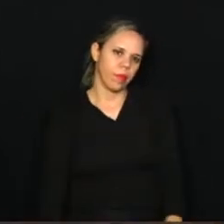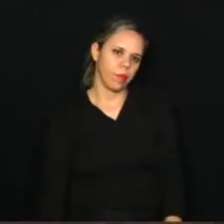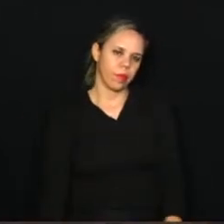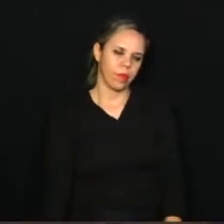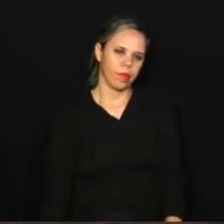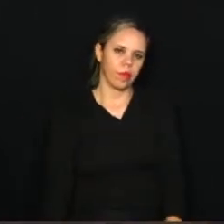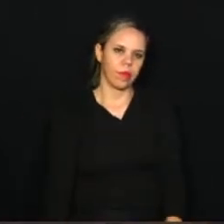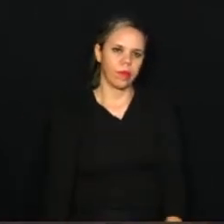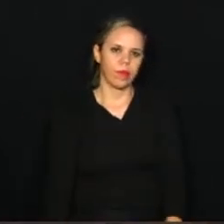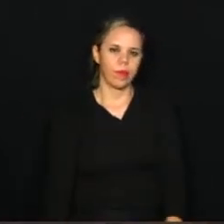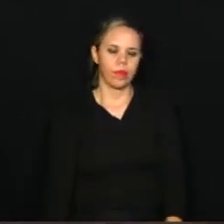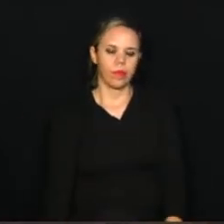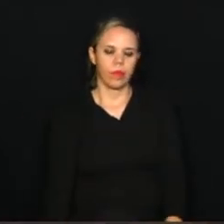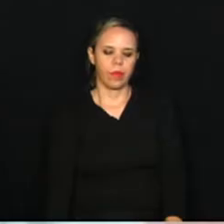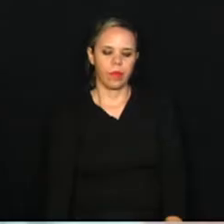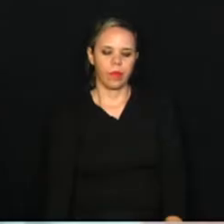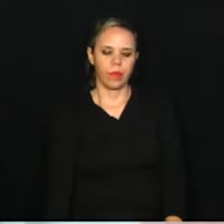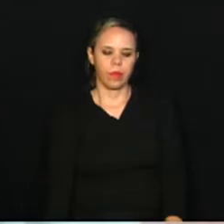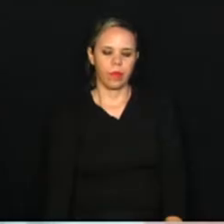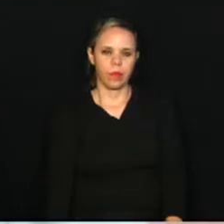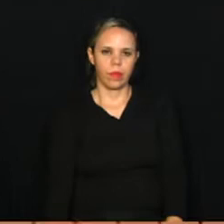Eduardo.